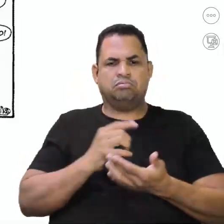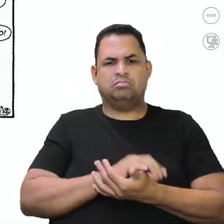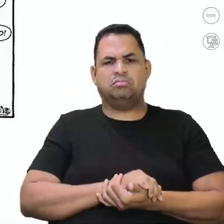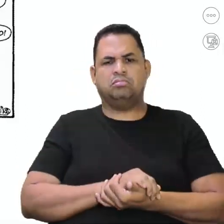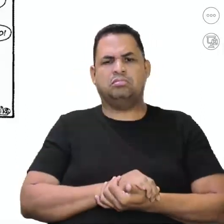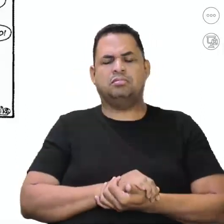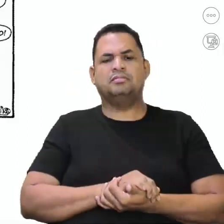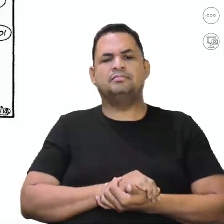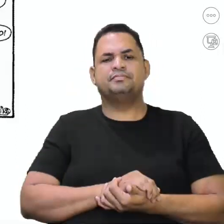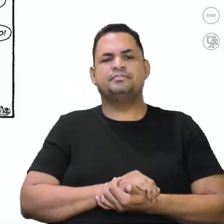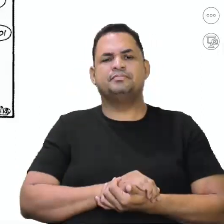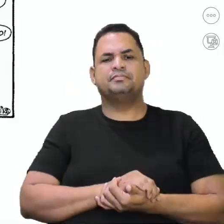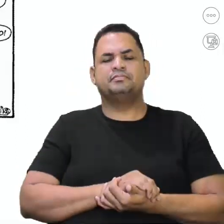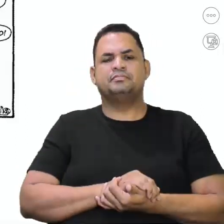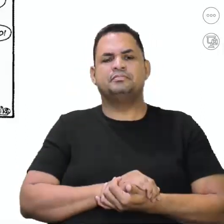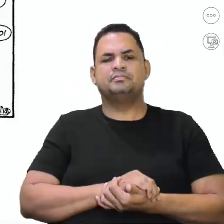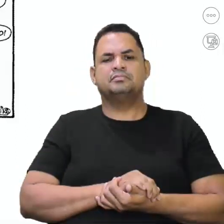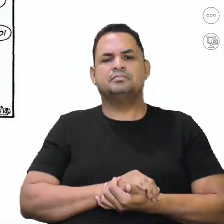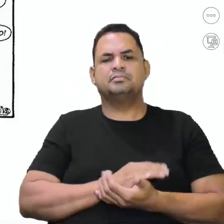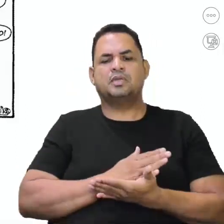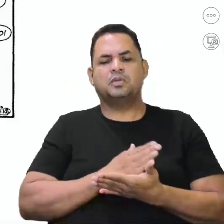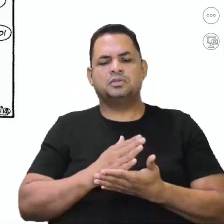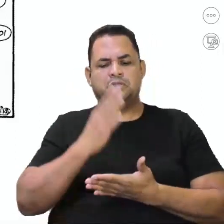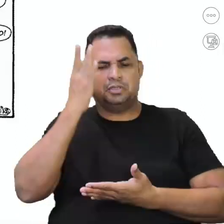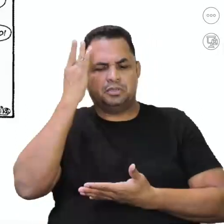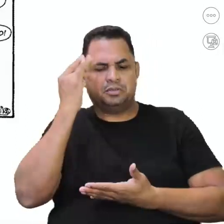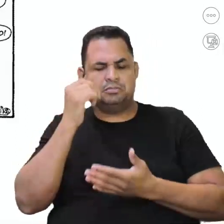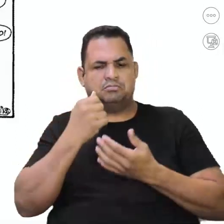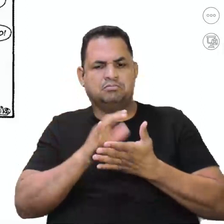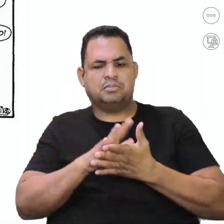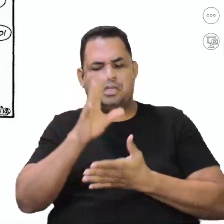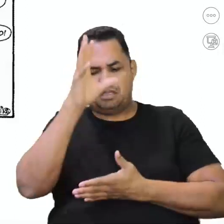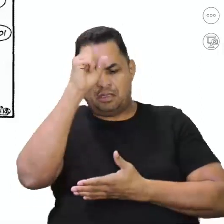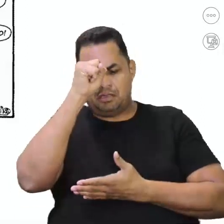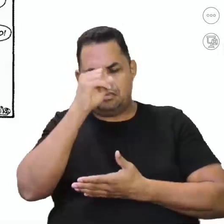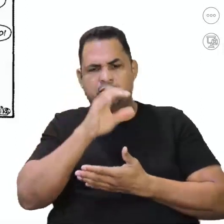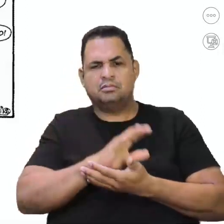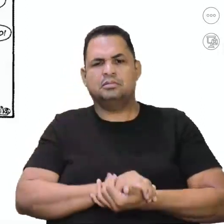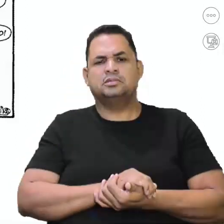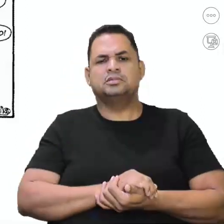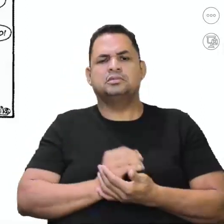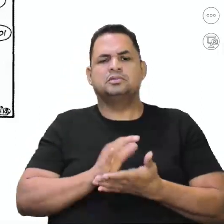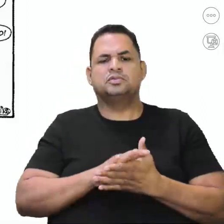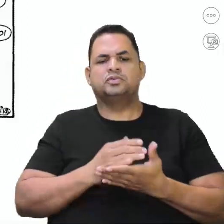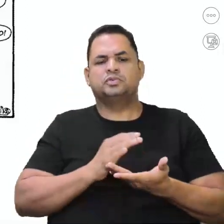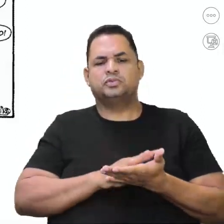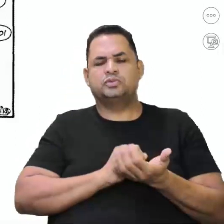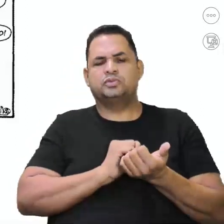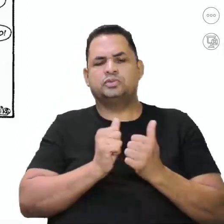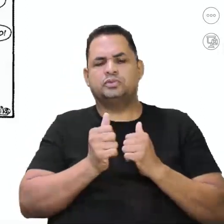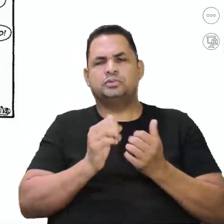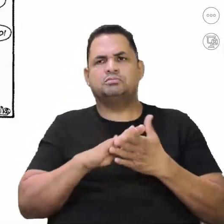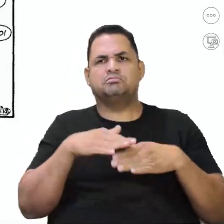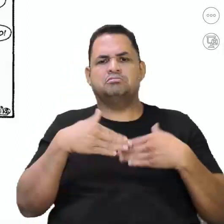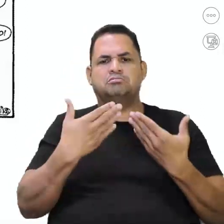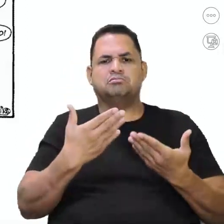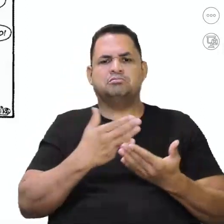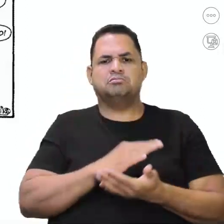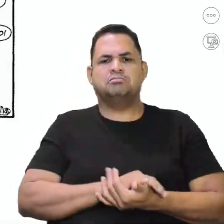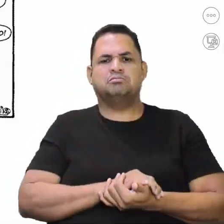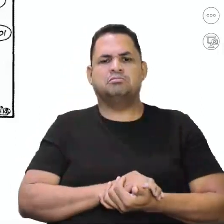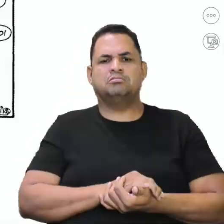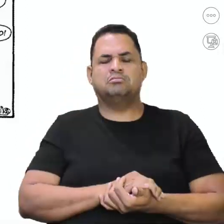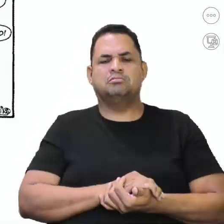to play bridge. Então, começando amanhã, eu vou aprender a jogar bridge, que é um joguinho, eu não lembro como joga, mas é